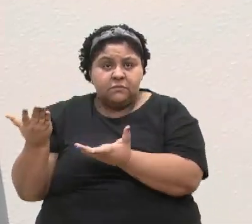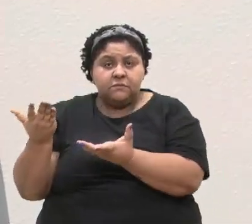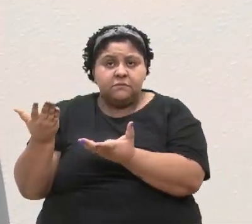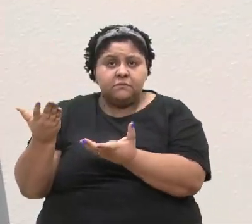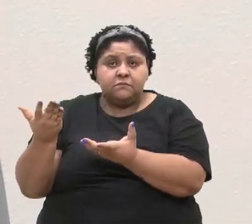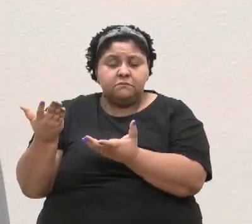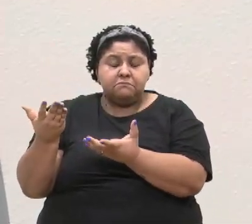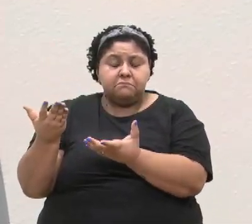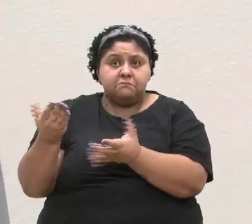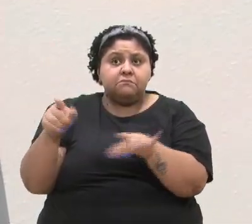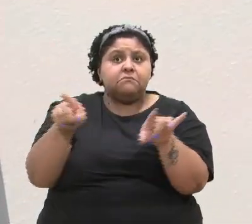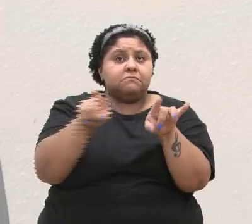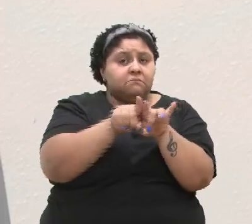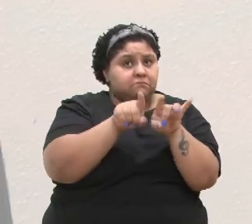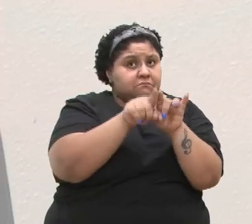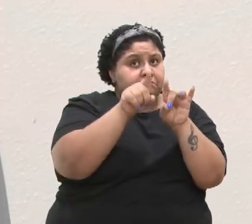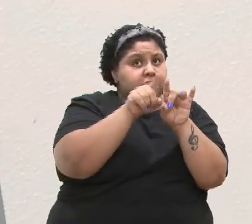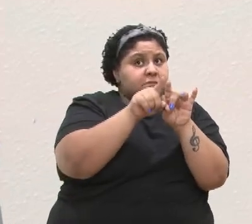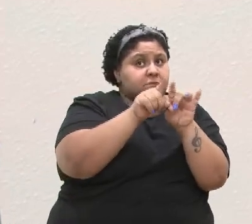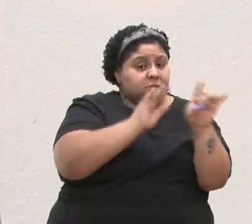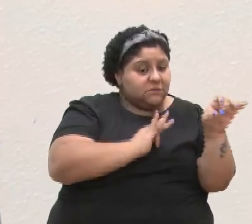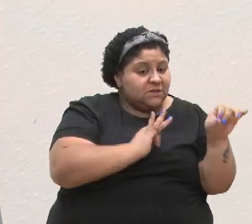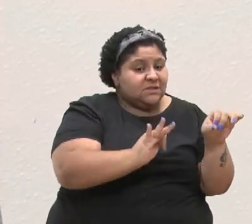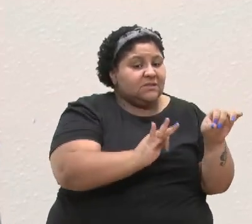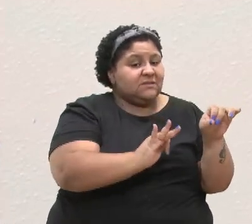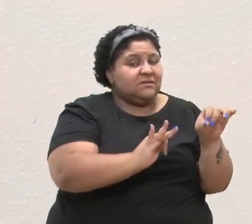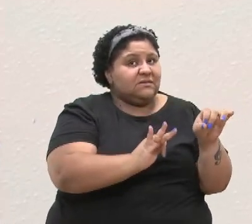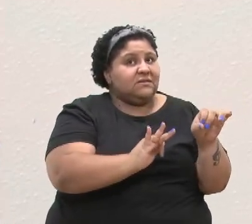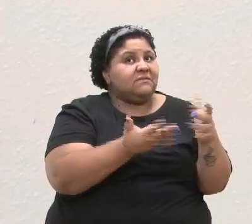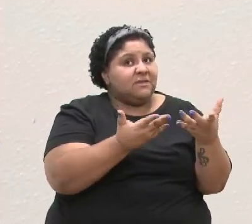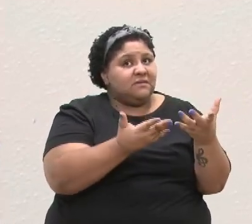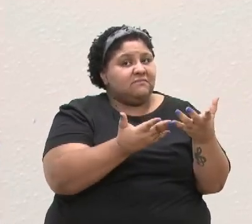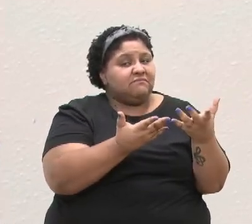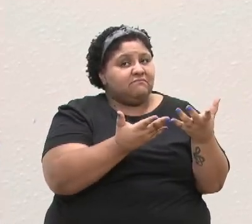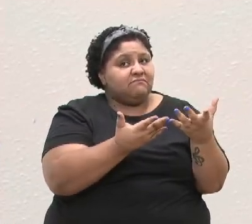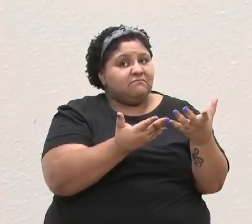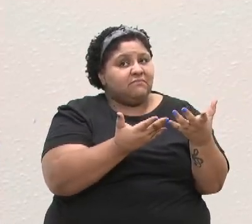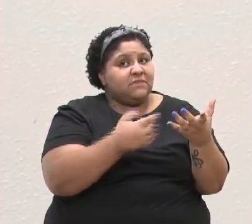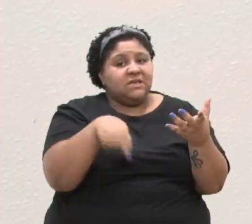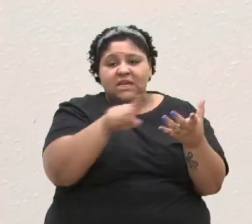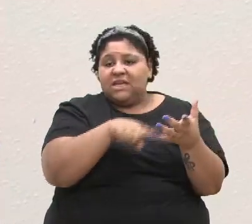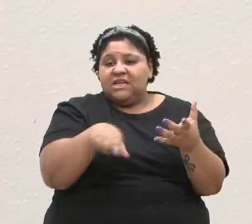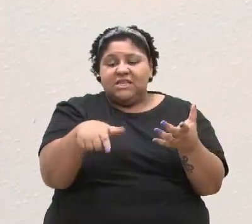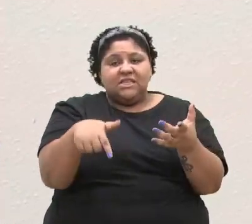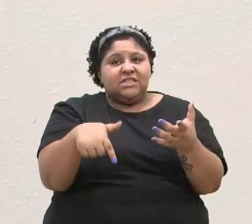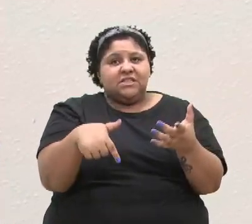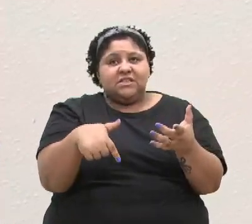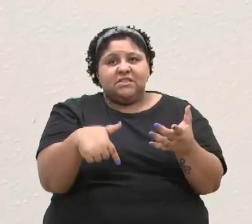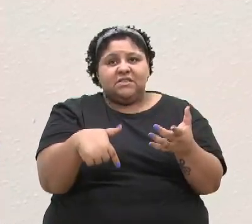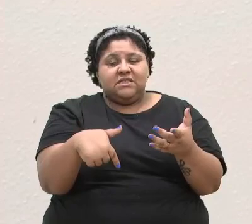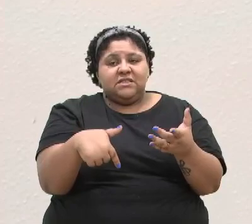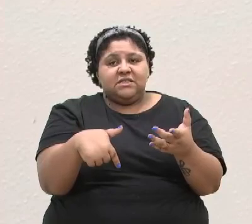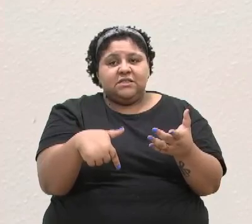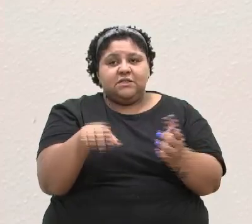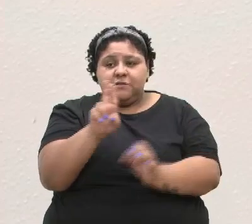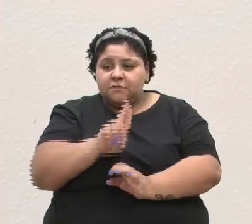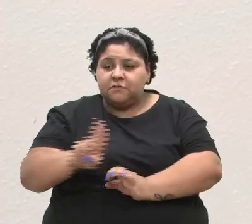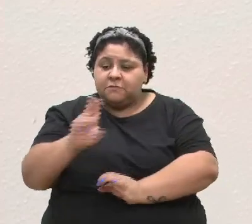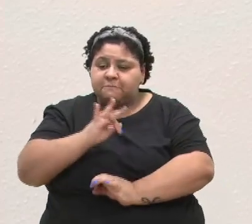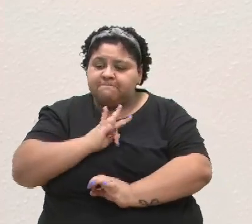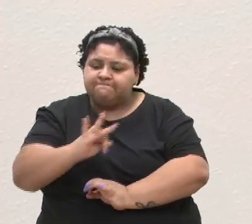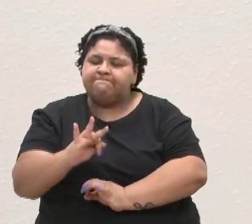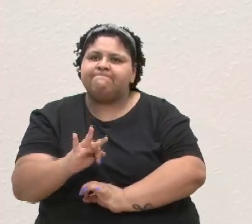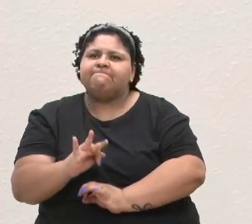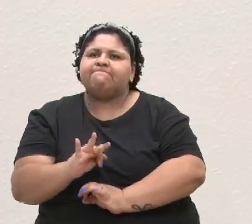quanto a nível federal, nas faculdades federais. Então a gente não tem dúvida que as universidades federais aí,